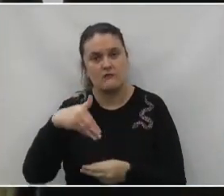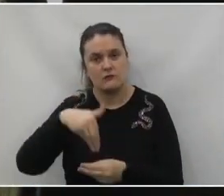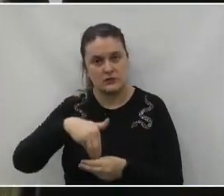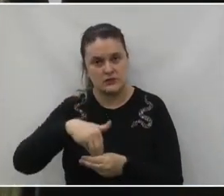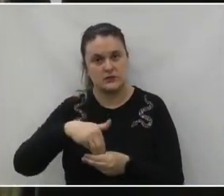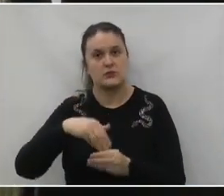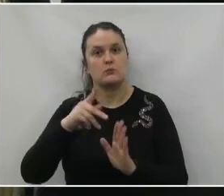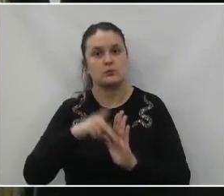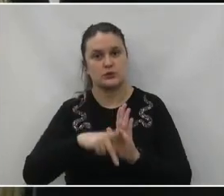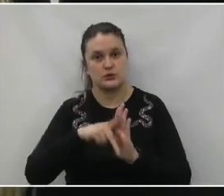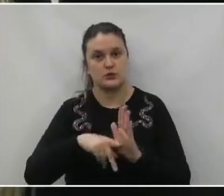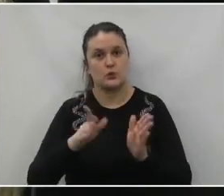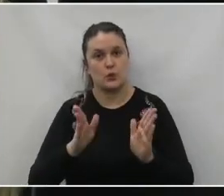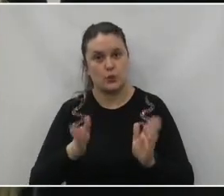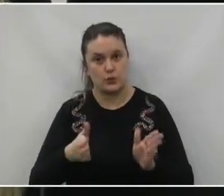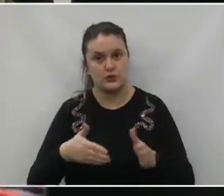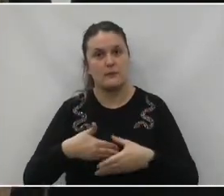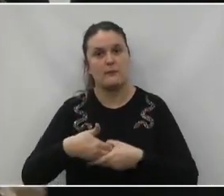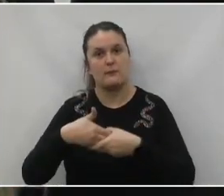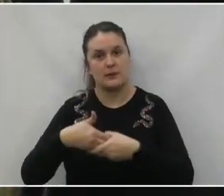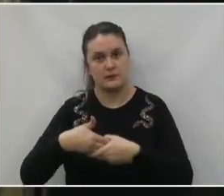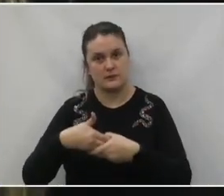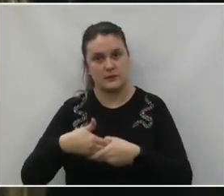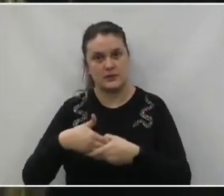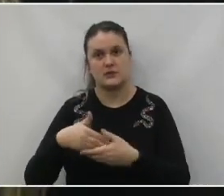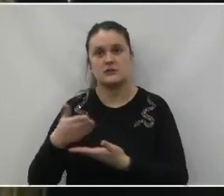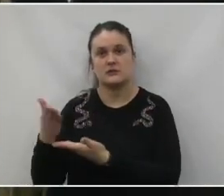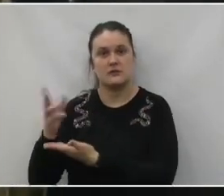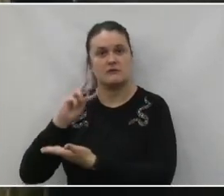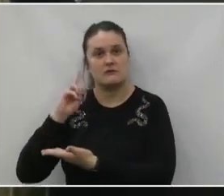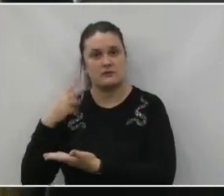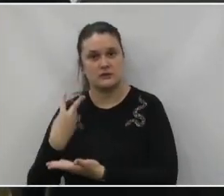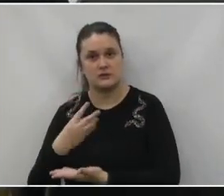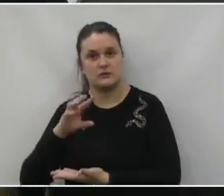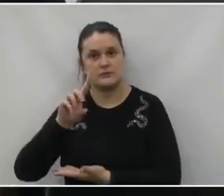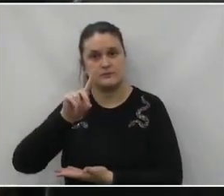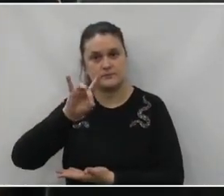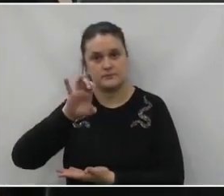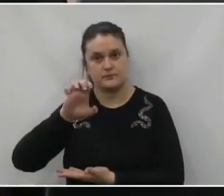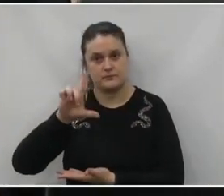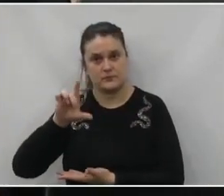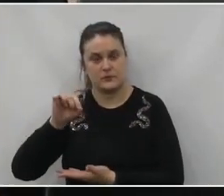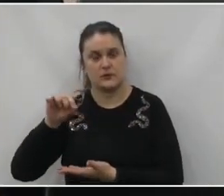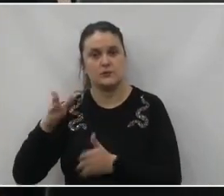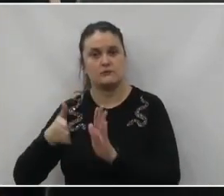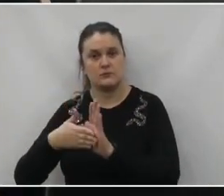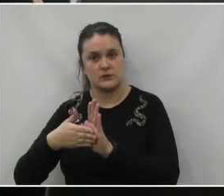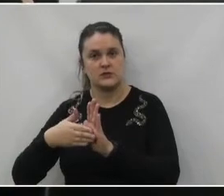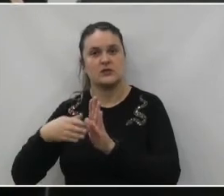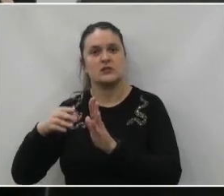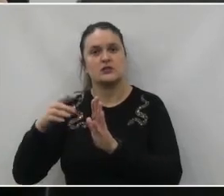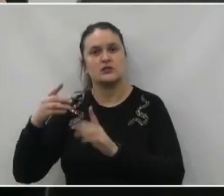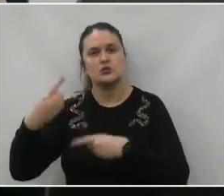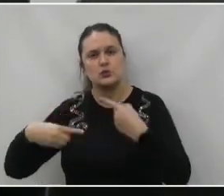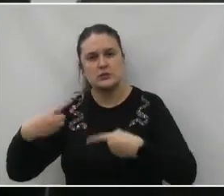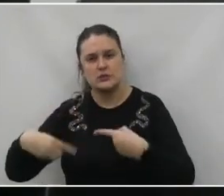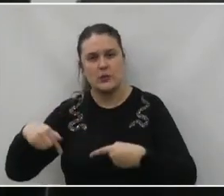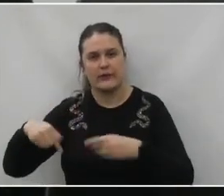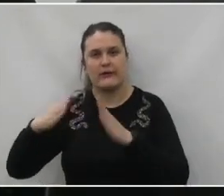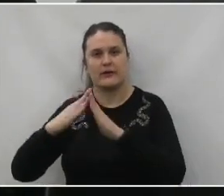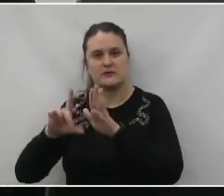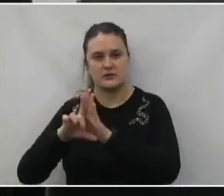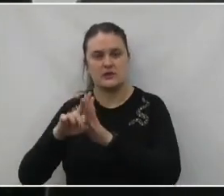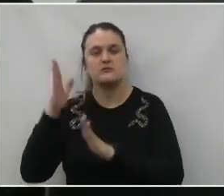desse projeto hoje. Parabenizar pelo Diego, colocar nessa Casa de Leis. E eu sei que o trabalho de vocês é